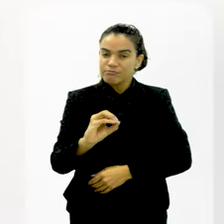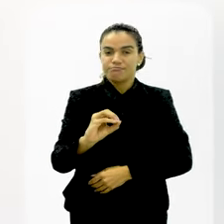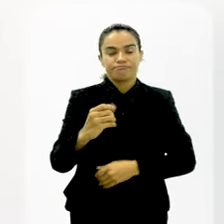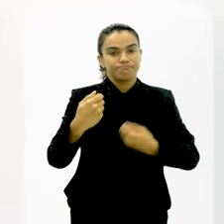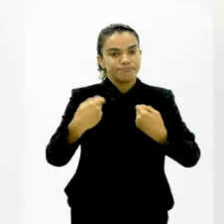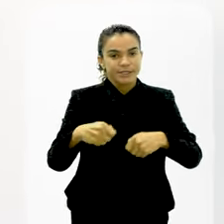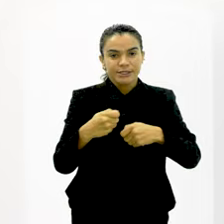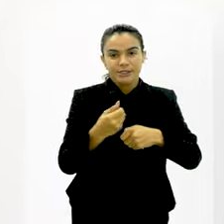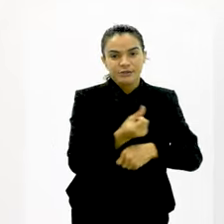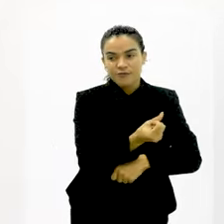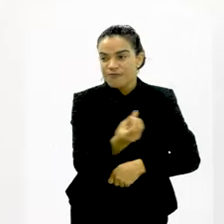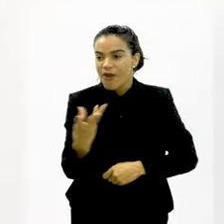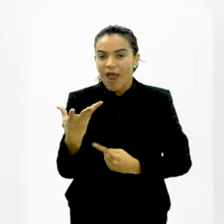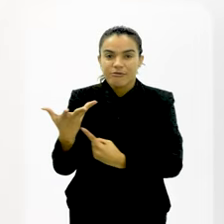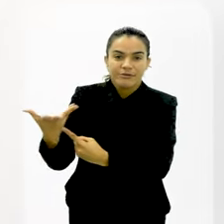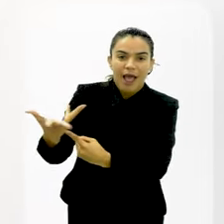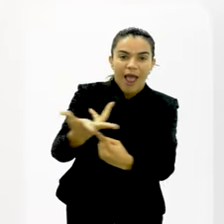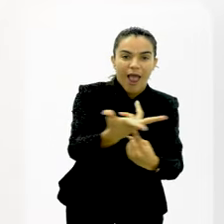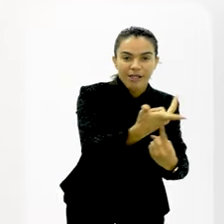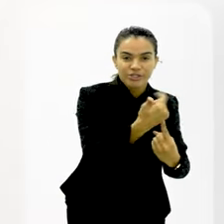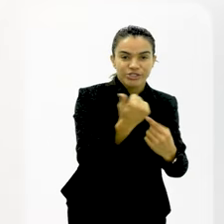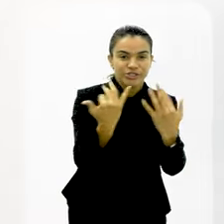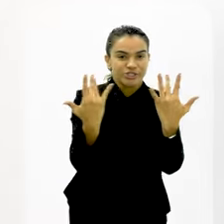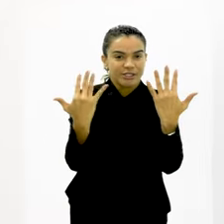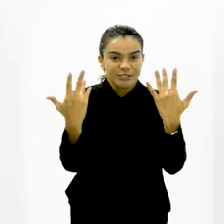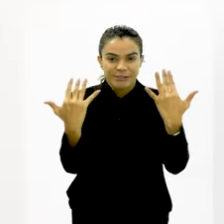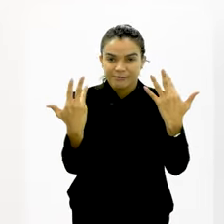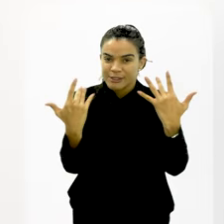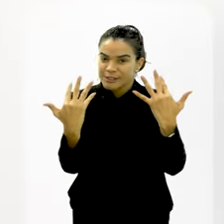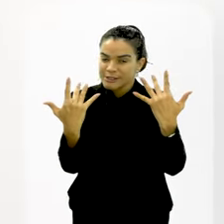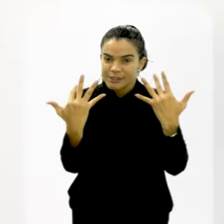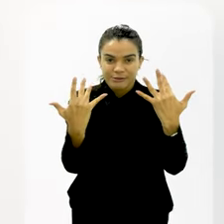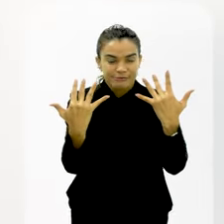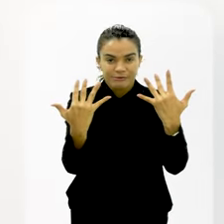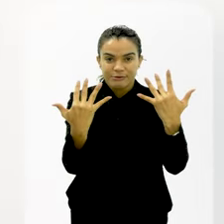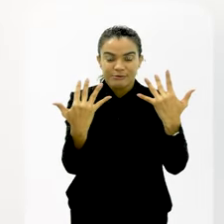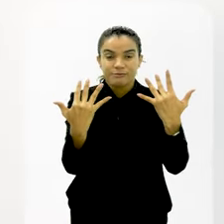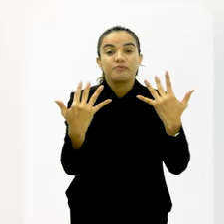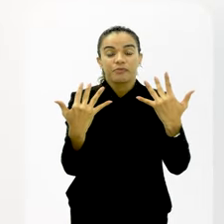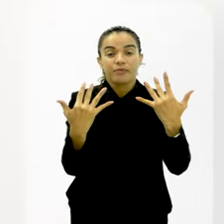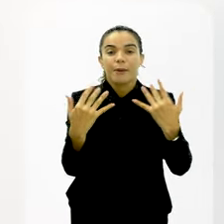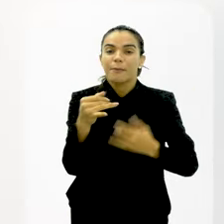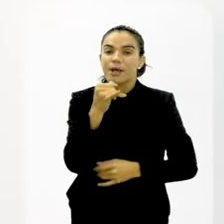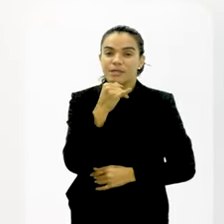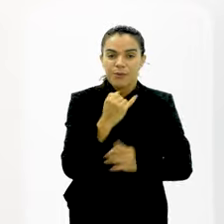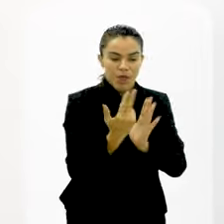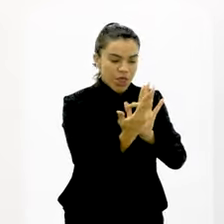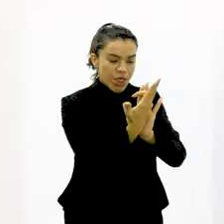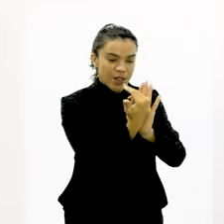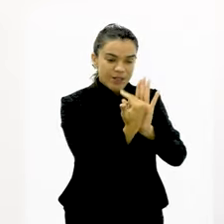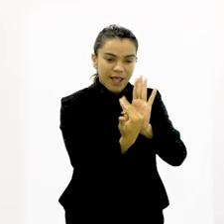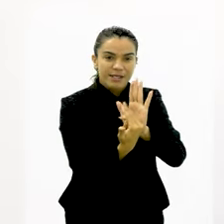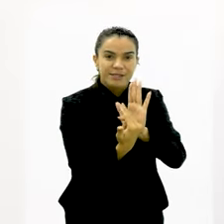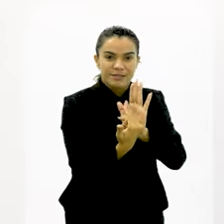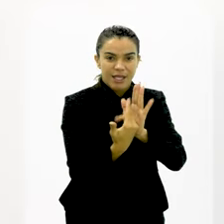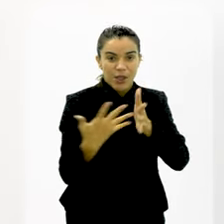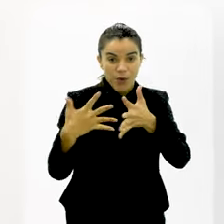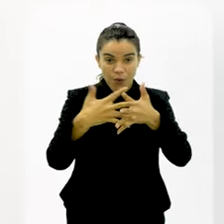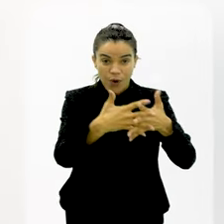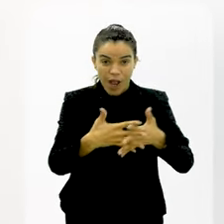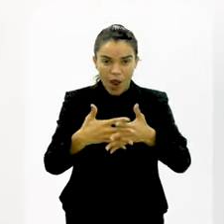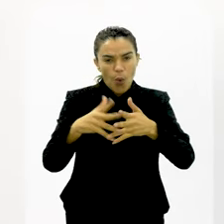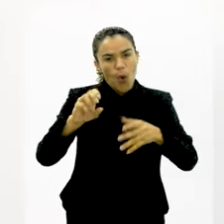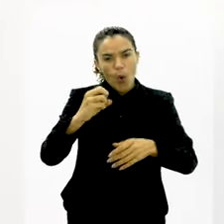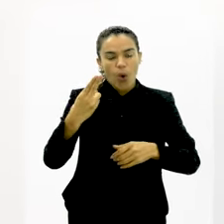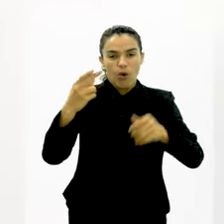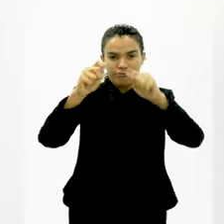gente depende muito de outros artistas, de outras mãos, né? Quando, por exemplo, eu faço o desenho de uma alegoria,